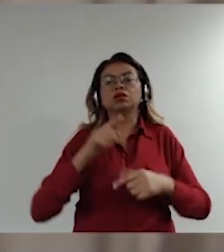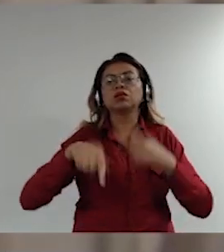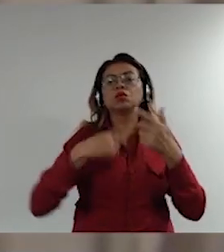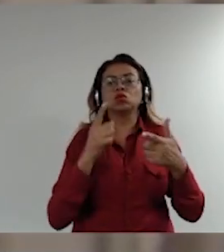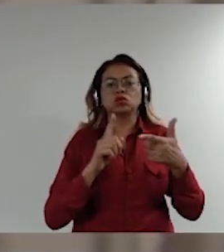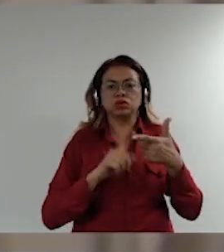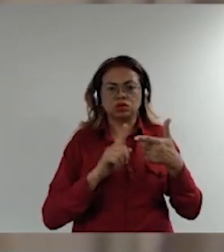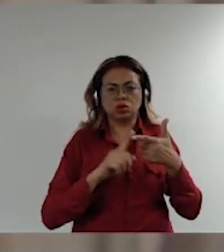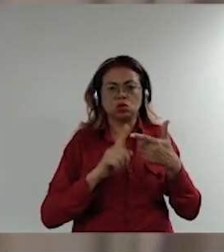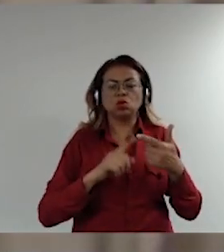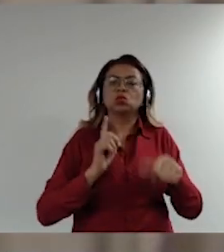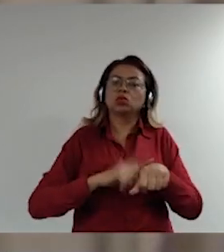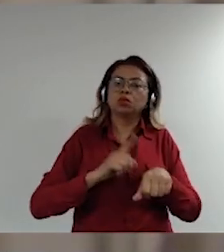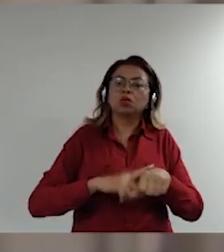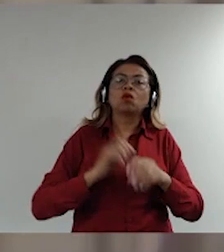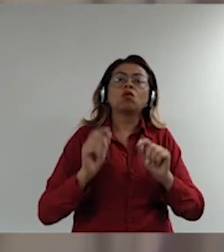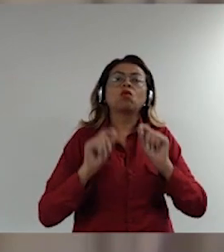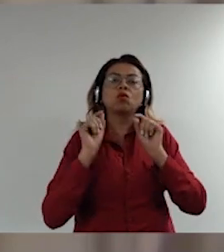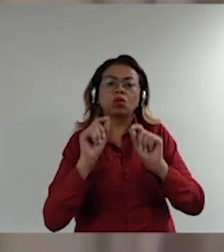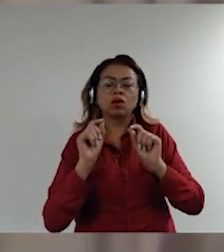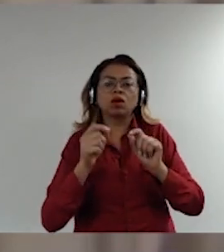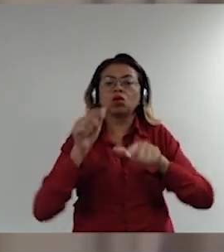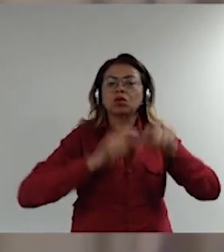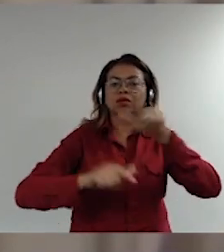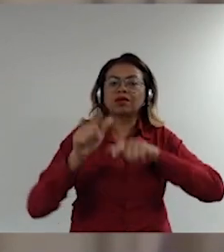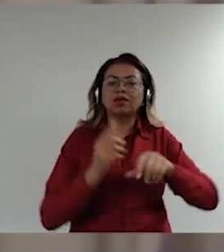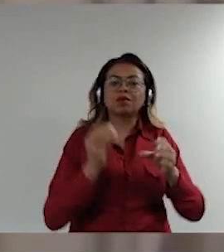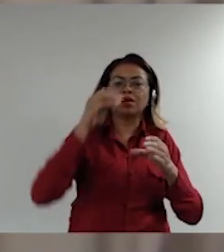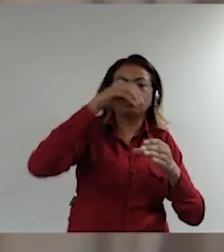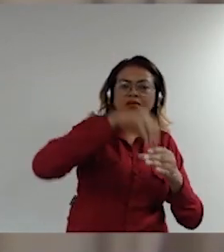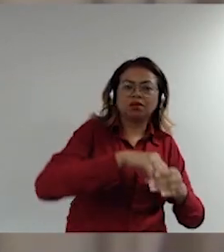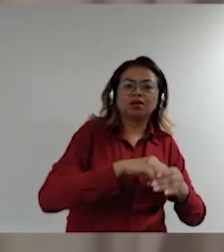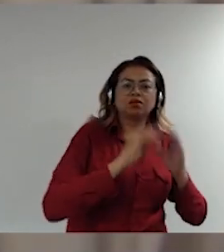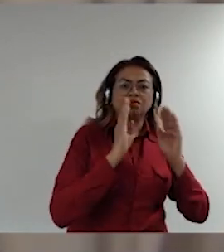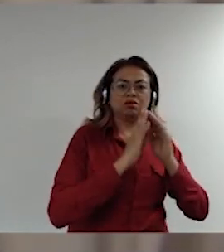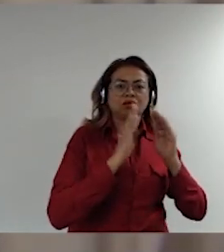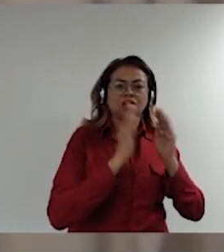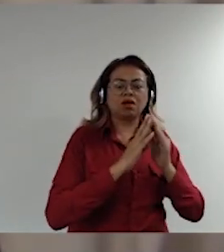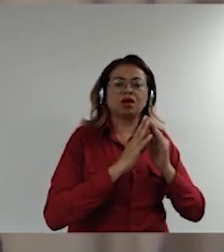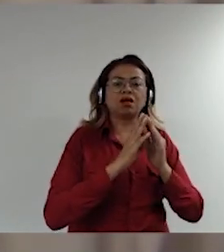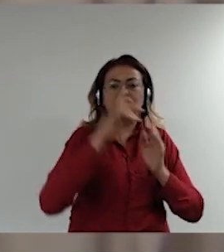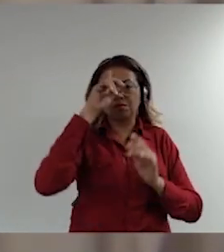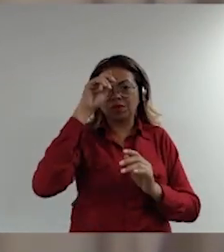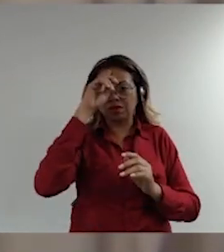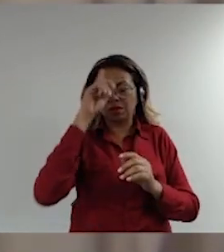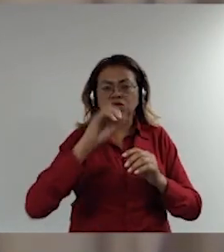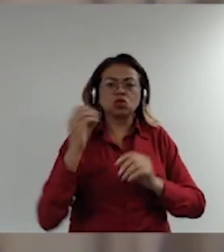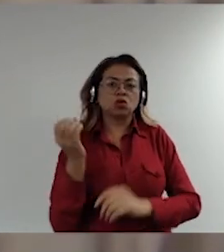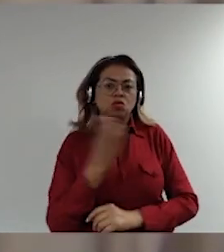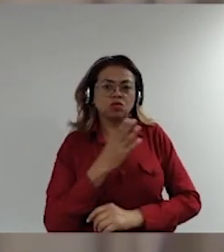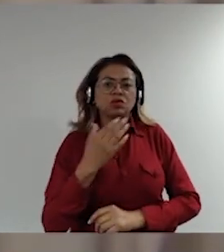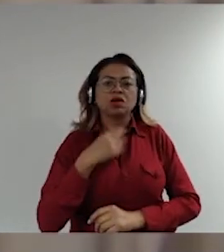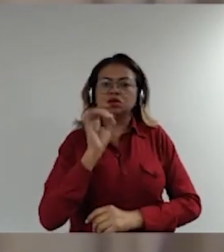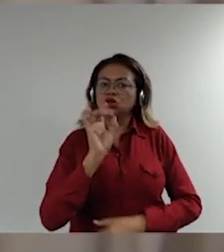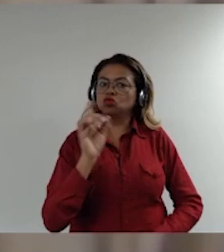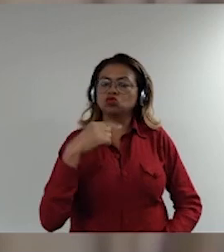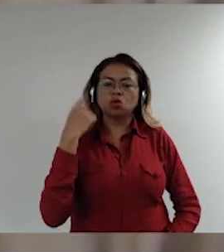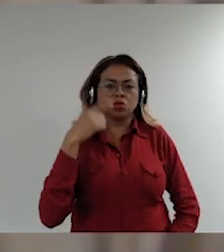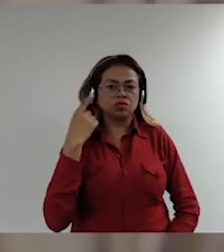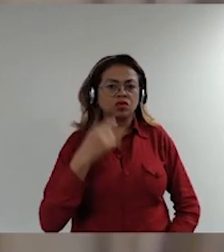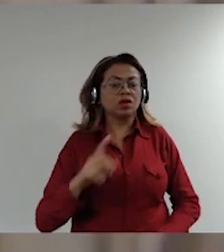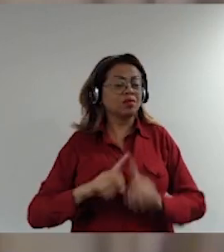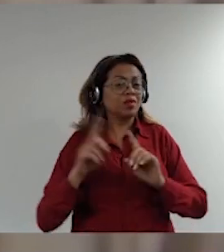segundo momento foi o home office. A novidade de 2020, não só para a advocacia, mas para muitas